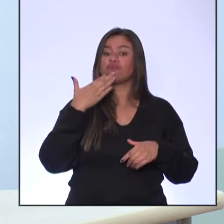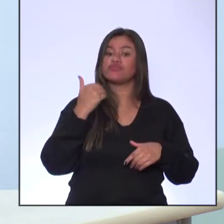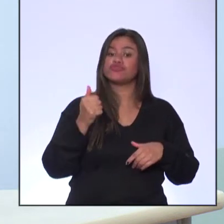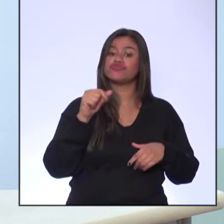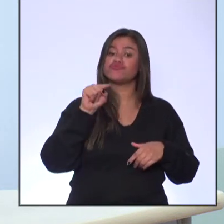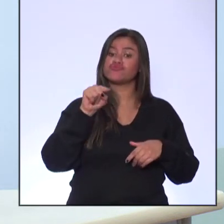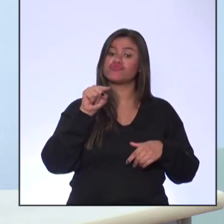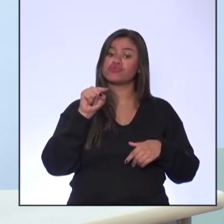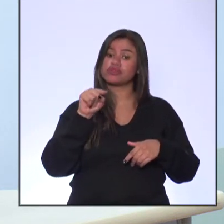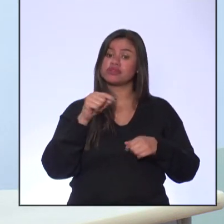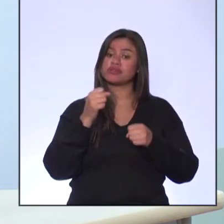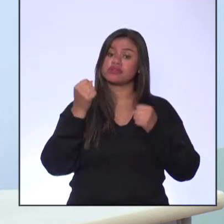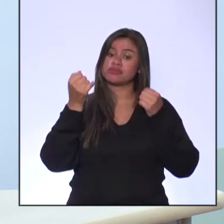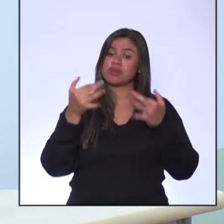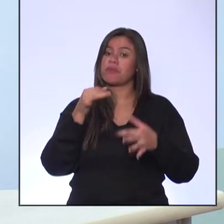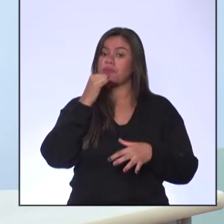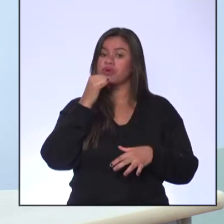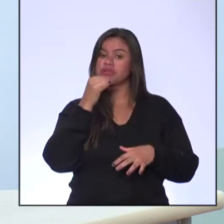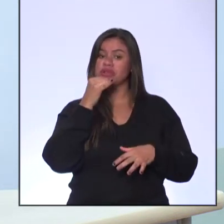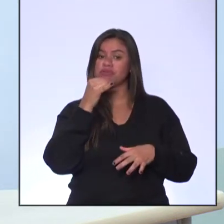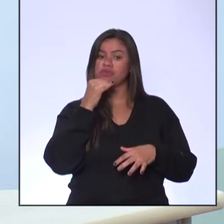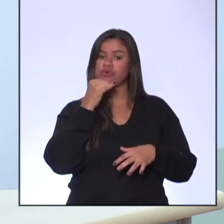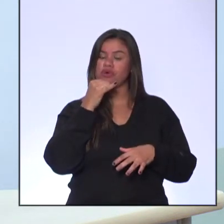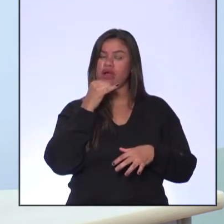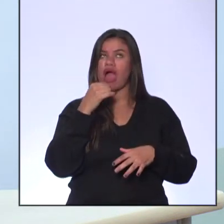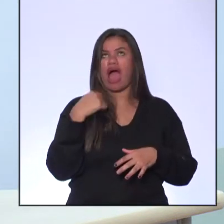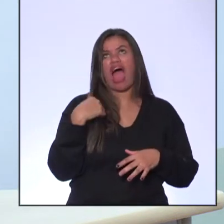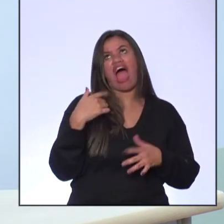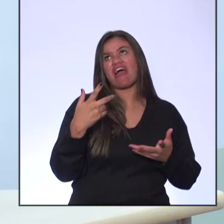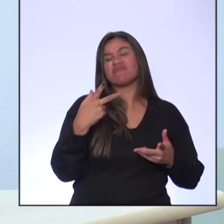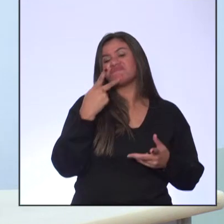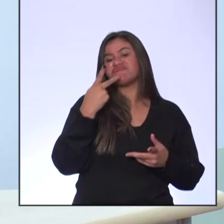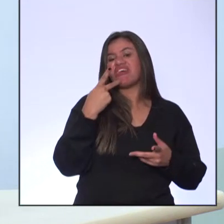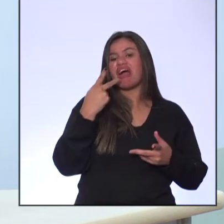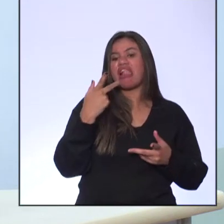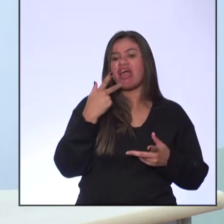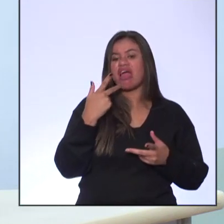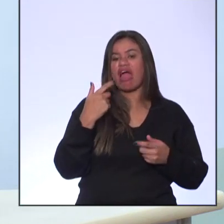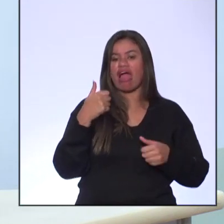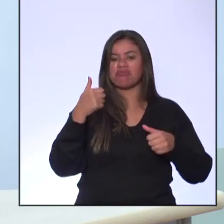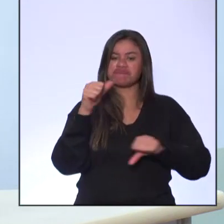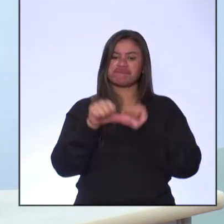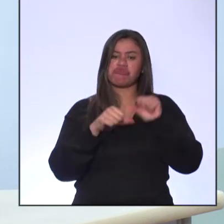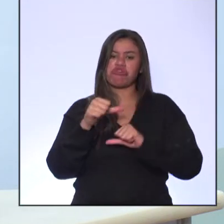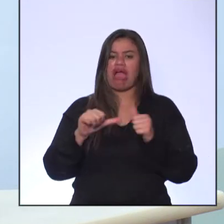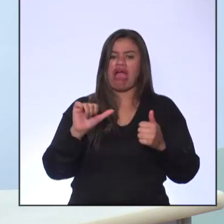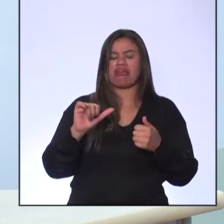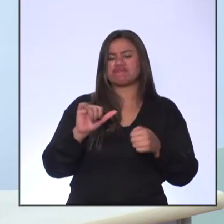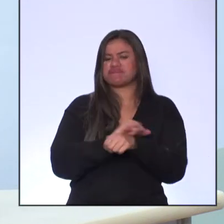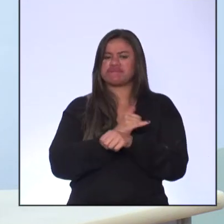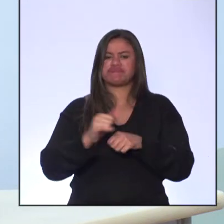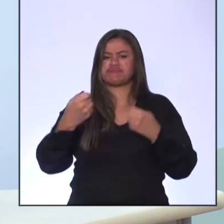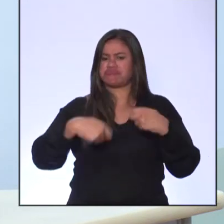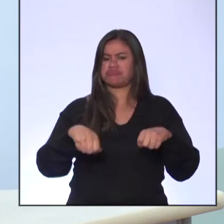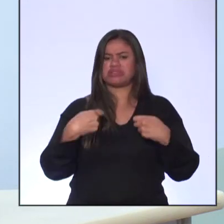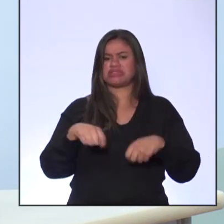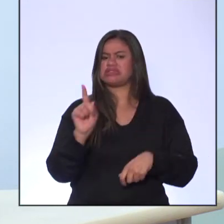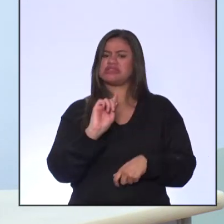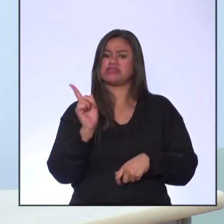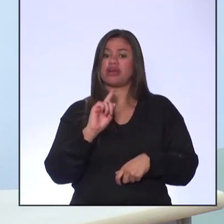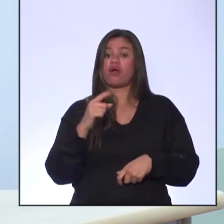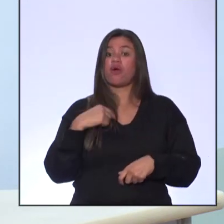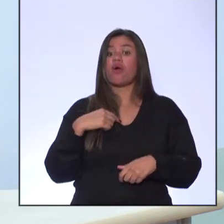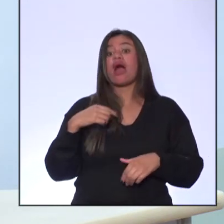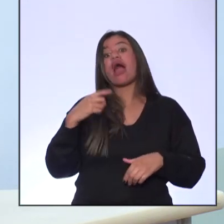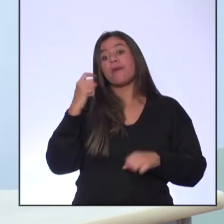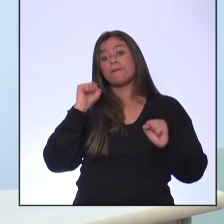que não precisam readequar, que vocês reavaliem depois da nossa discussão, depois que terminar essa aula, retomem o perfil de vocês com